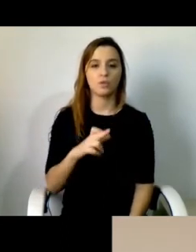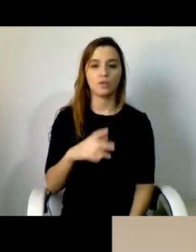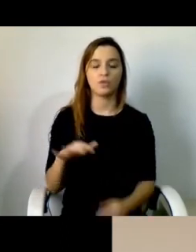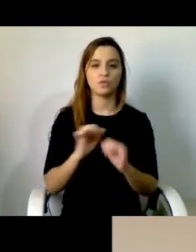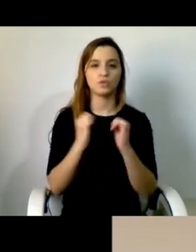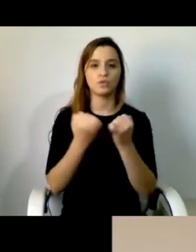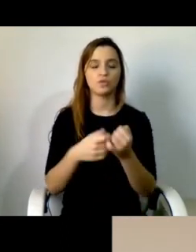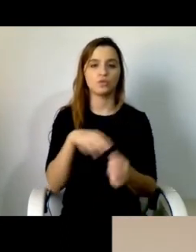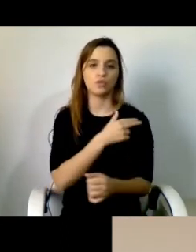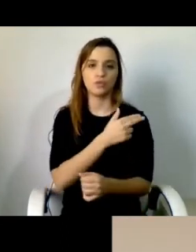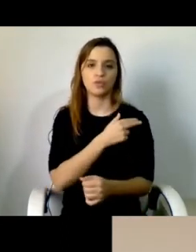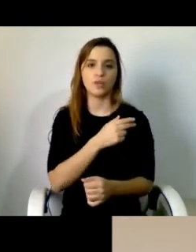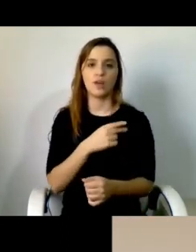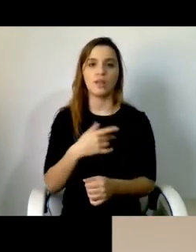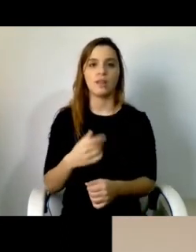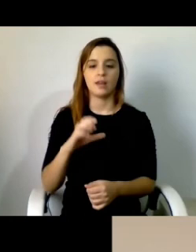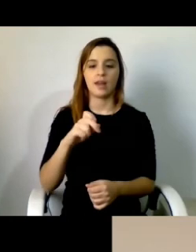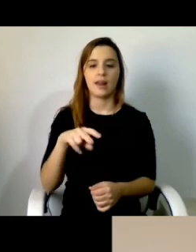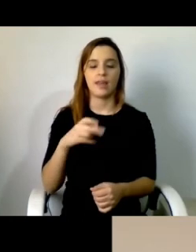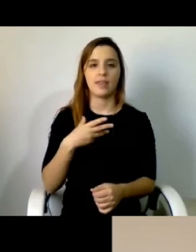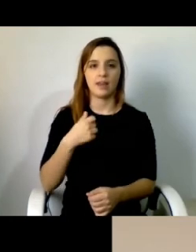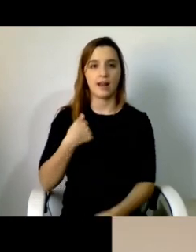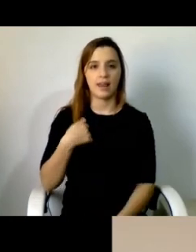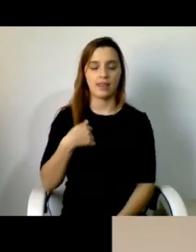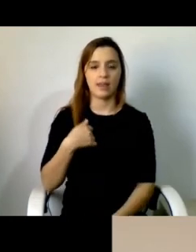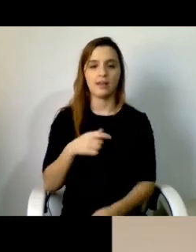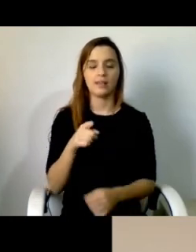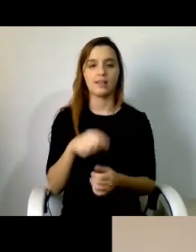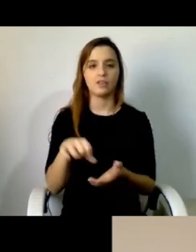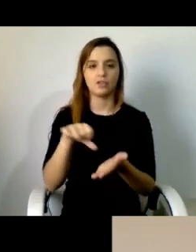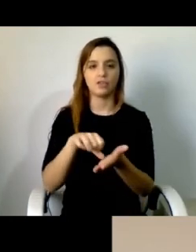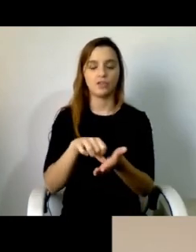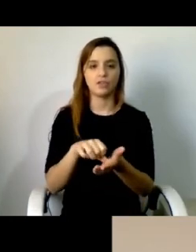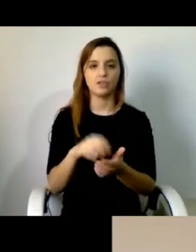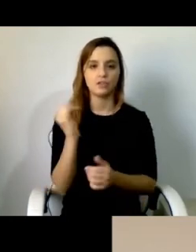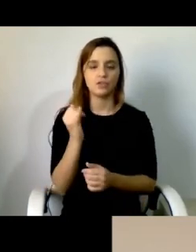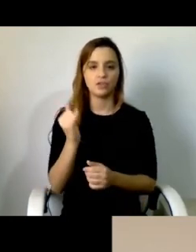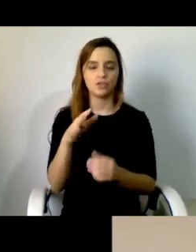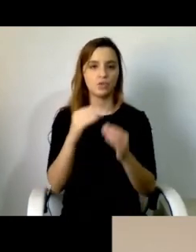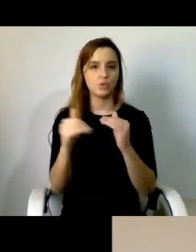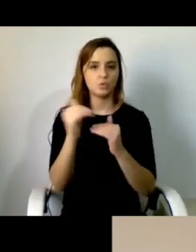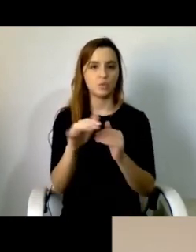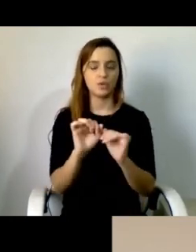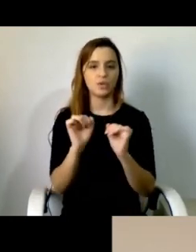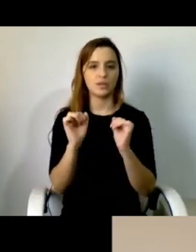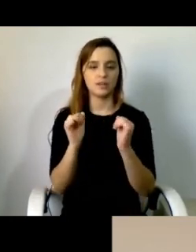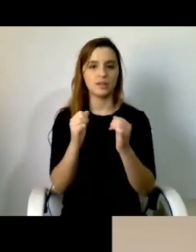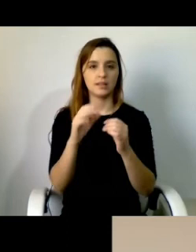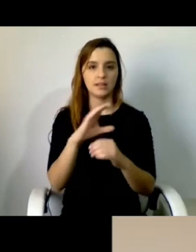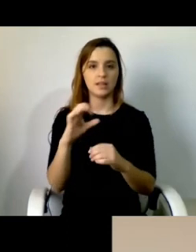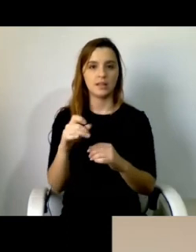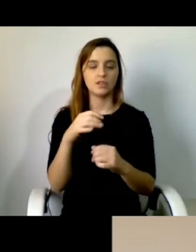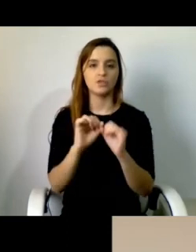de York, Toronto, Canadá, é atualmente docente no Instituto Superior de Ciências Sociais e Políticas da Universidade de